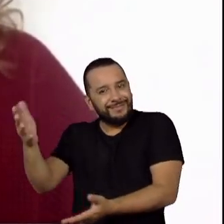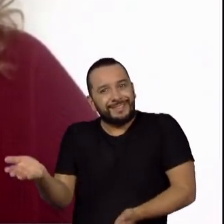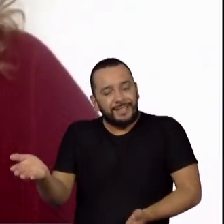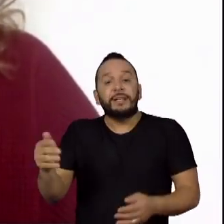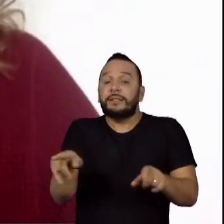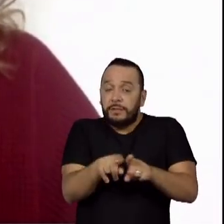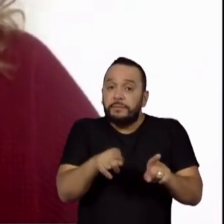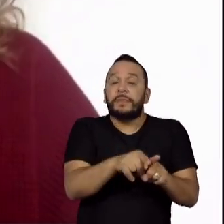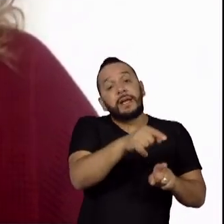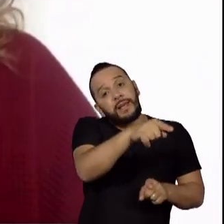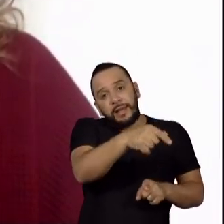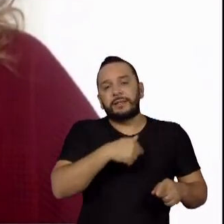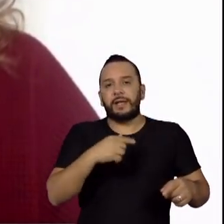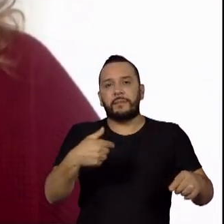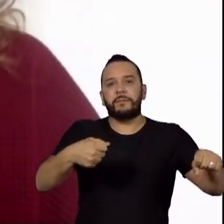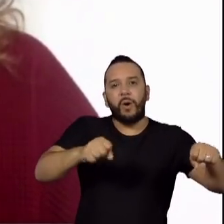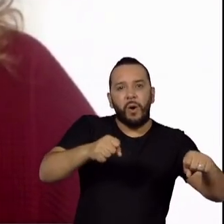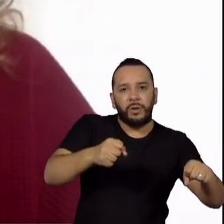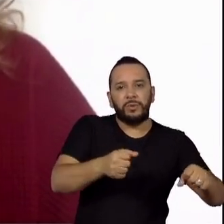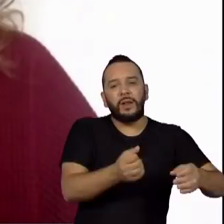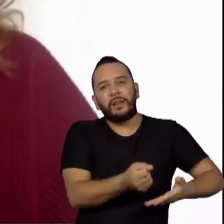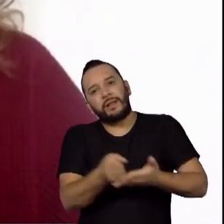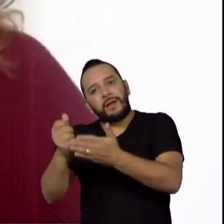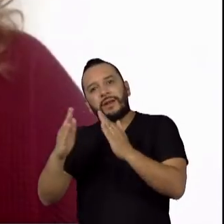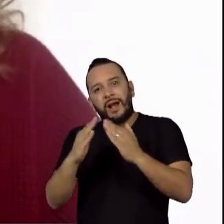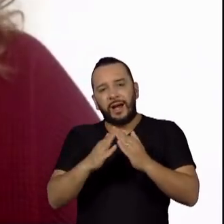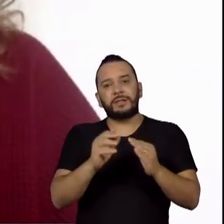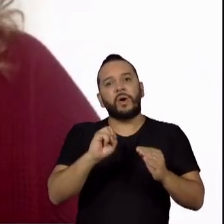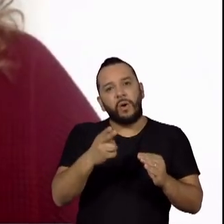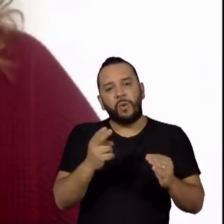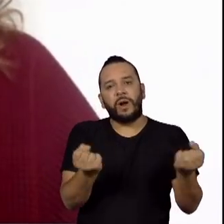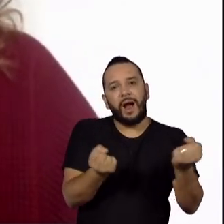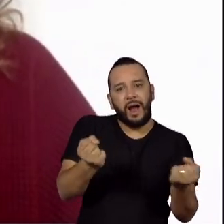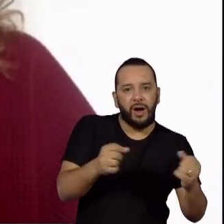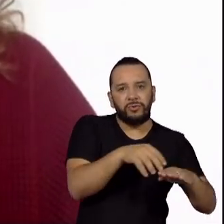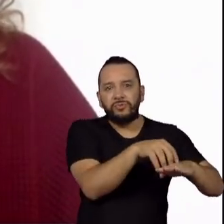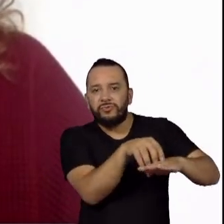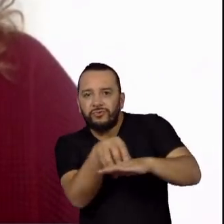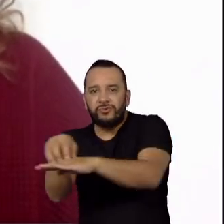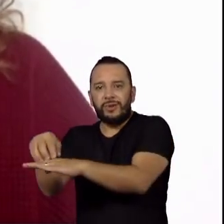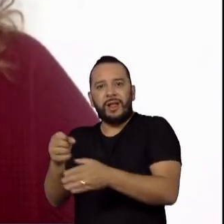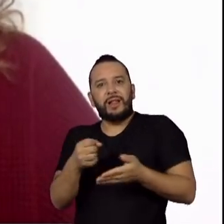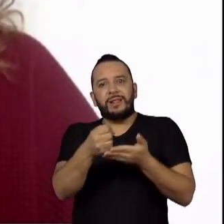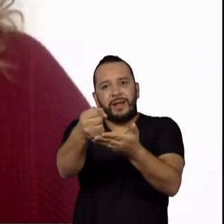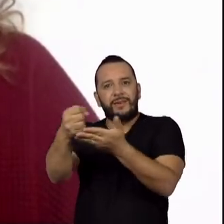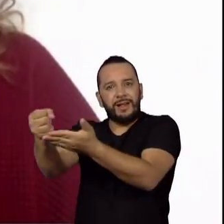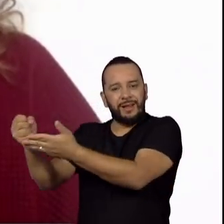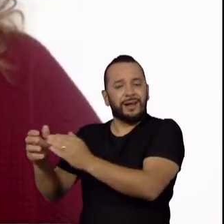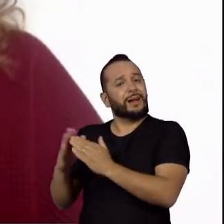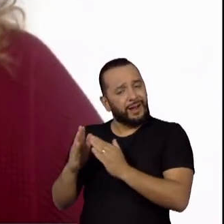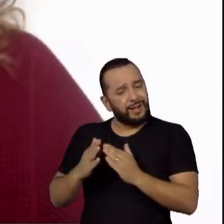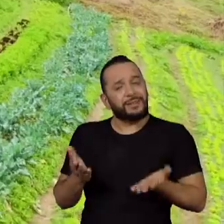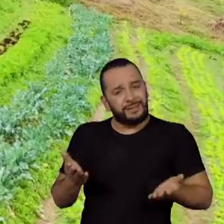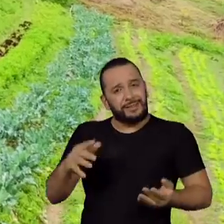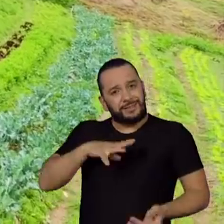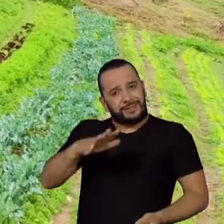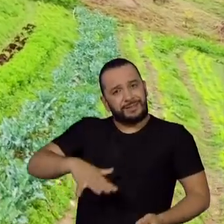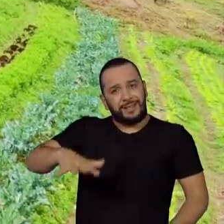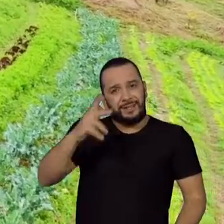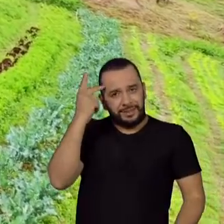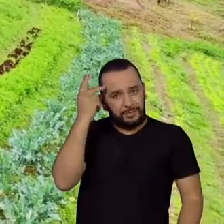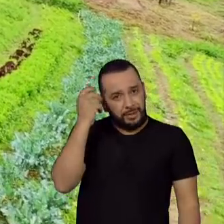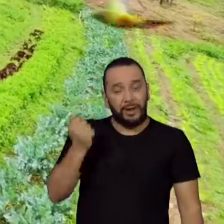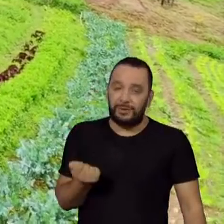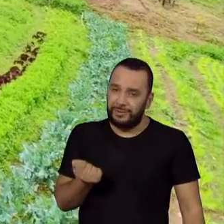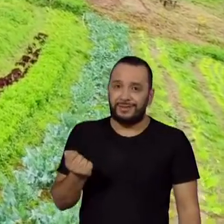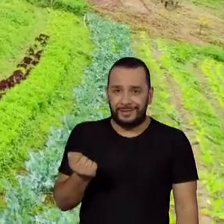de cestas, domiciliares, em grupos de consumos que vem crescendo na cidade de São Paulo também. Então, tudo isso